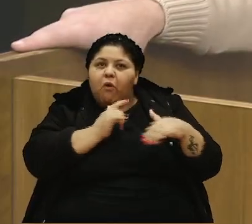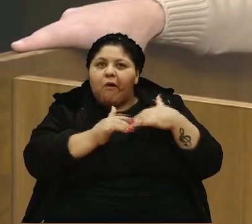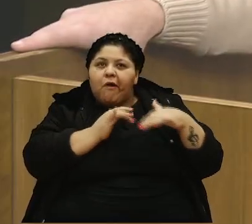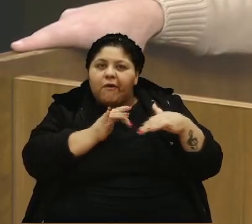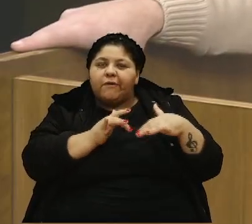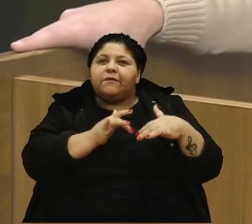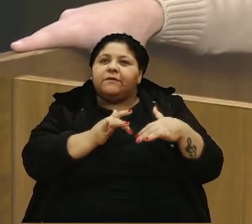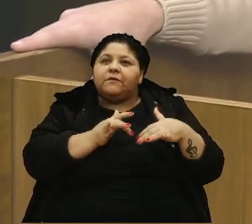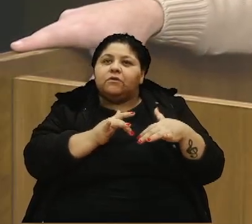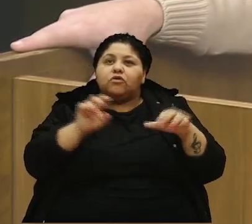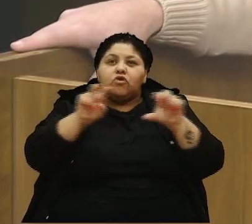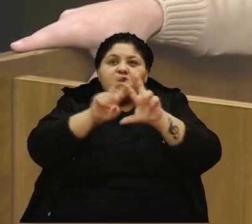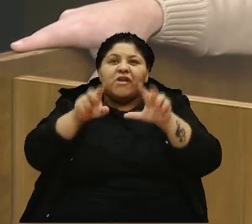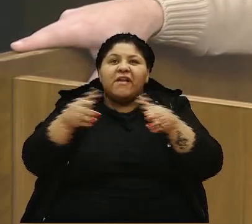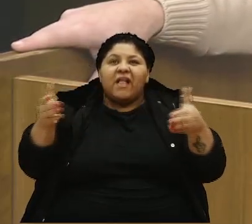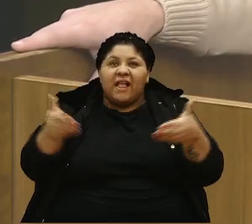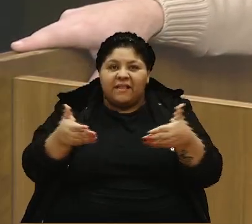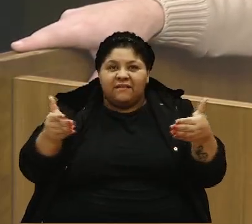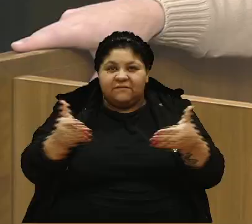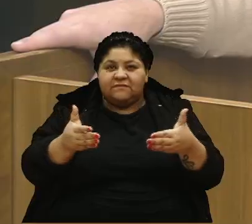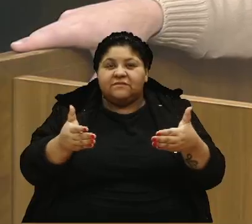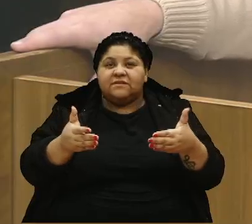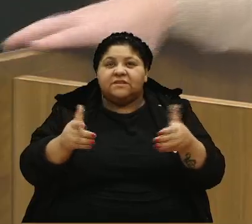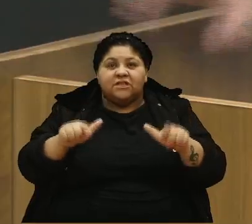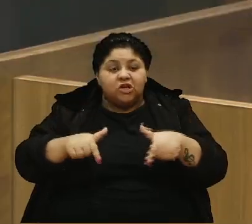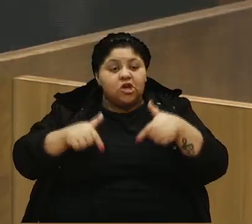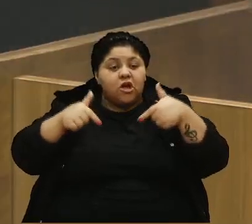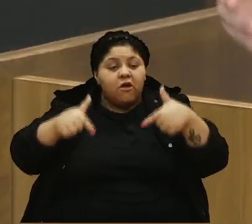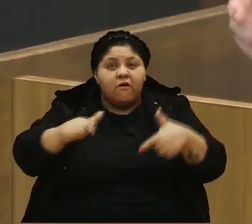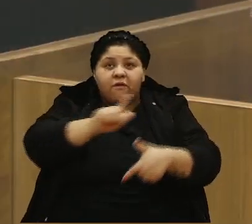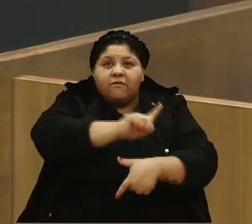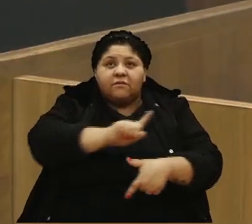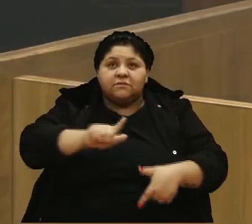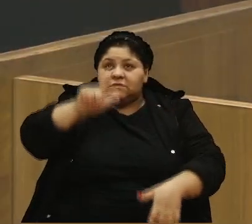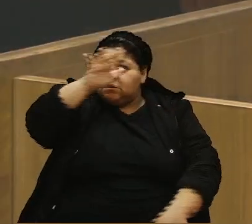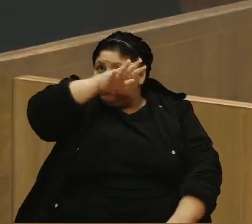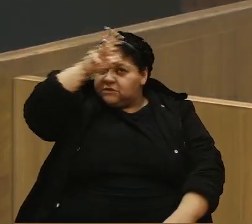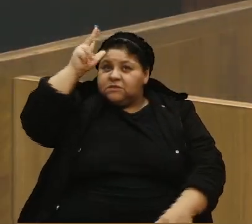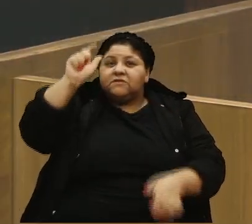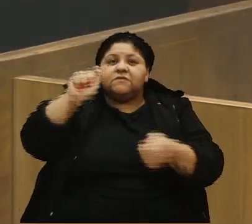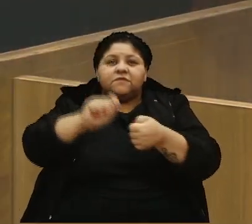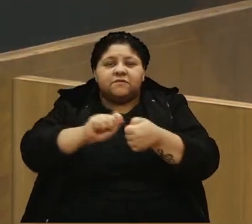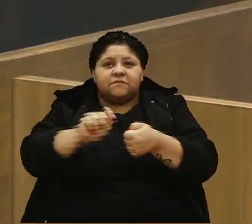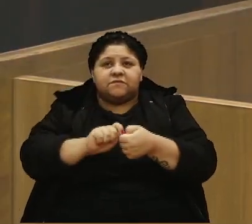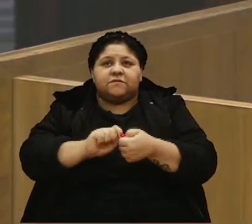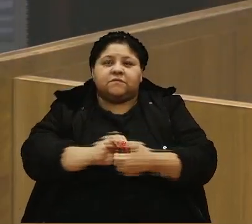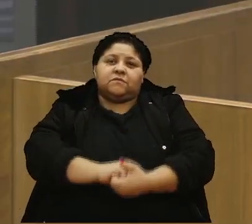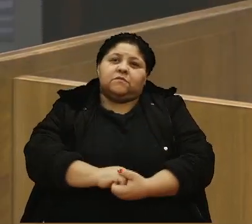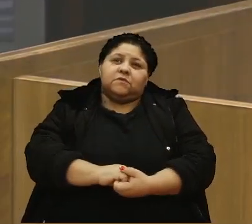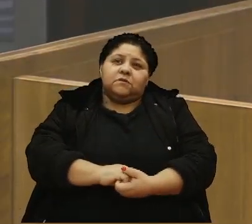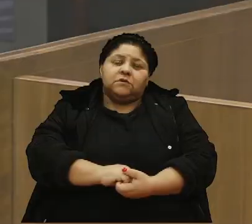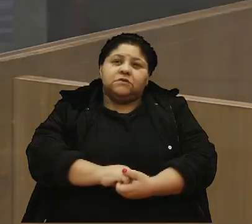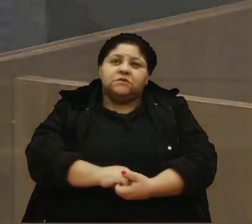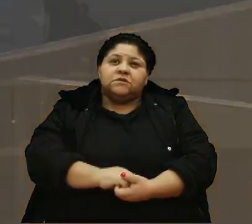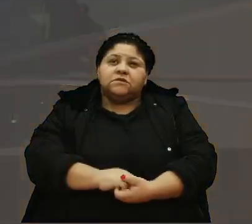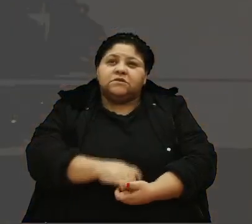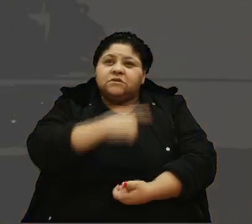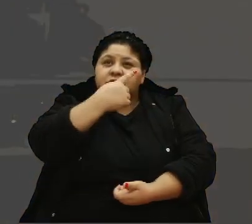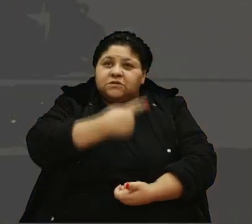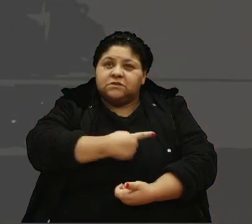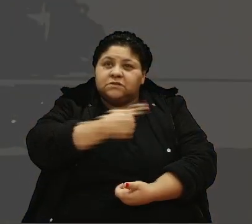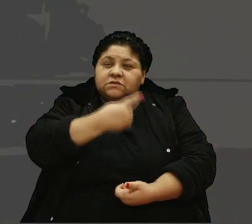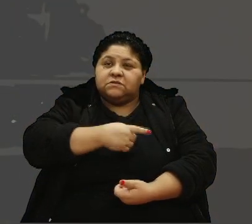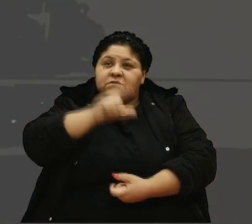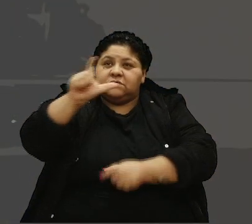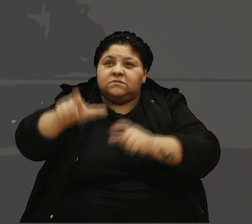Mas o tema de hoje em si é as ações que o governo município está fazendo. que é... Aqui eu quero que mostre para o pessoal de